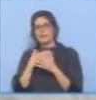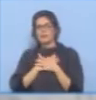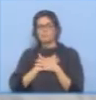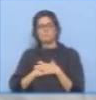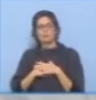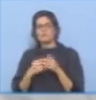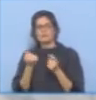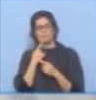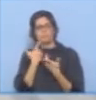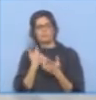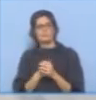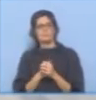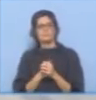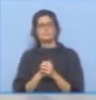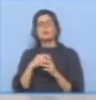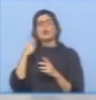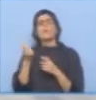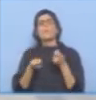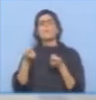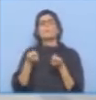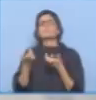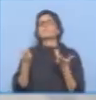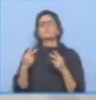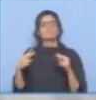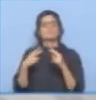outros encontros, que outra preparação foram promovendo